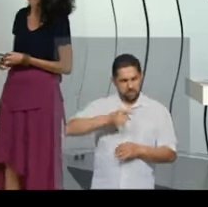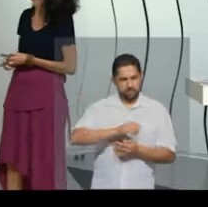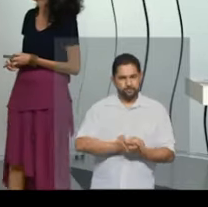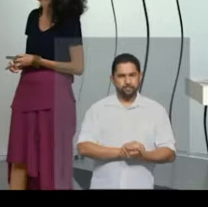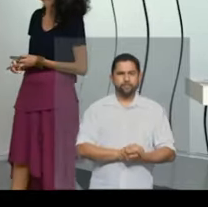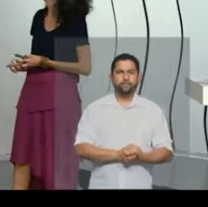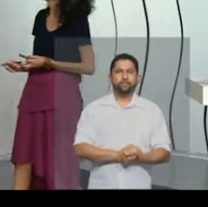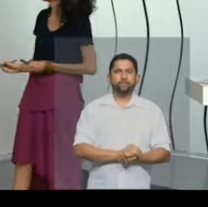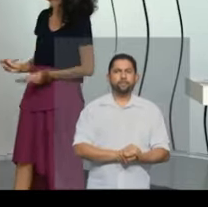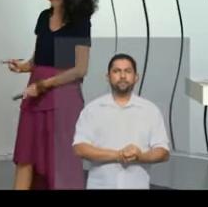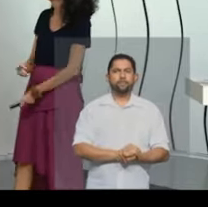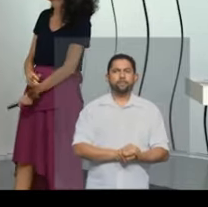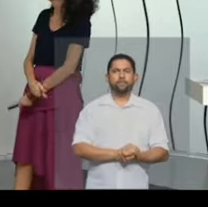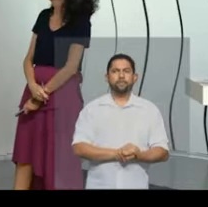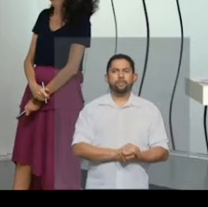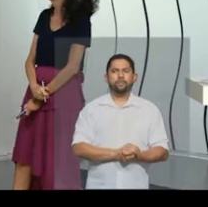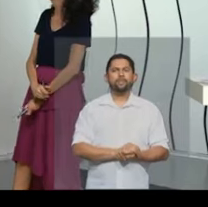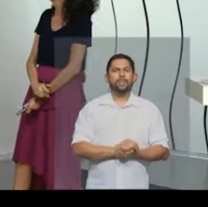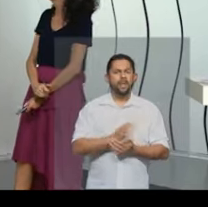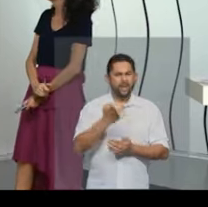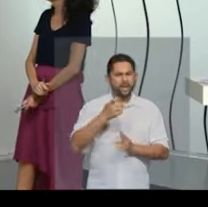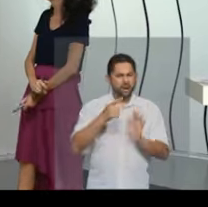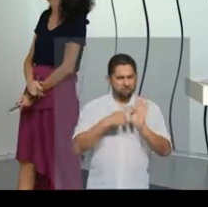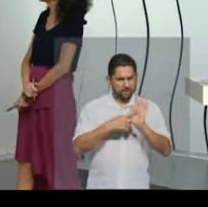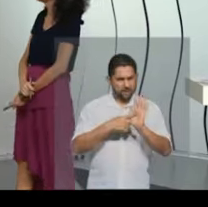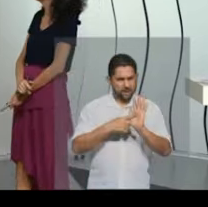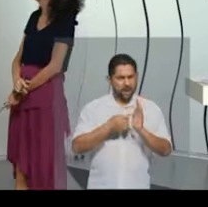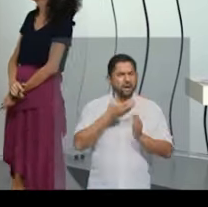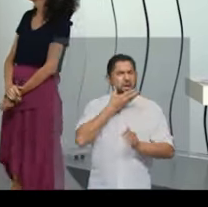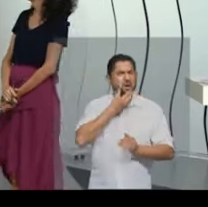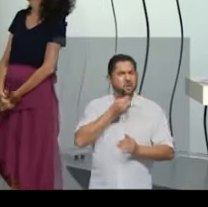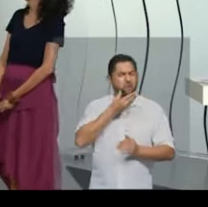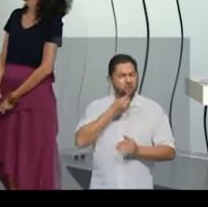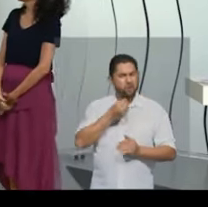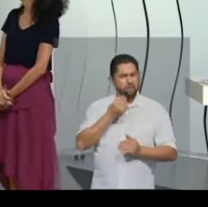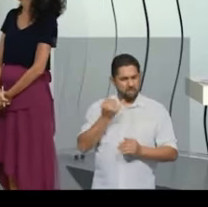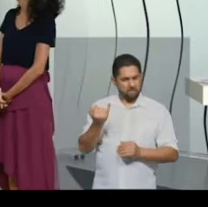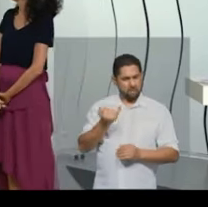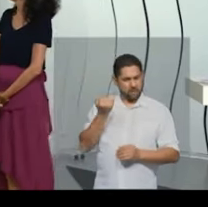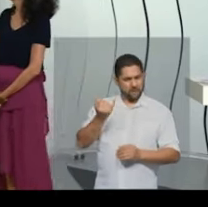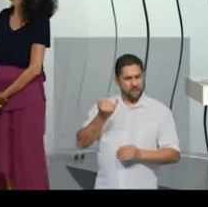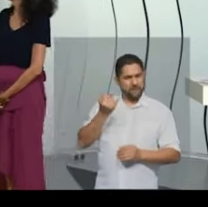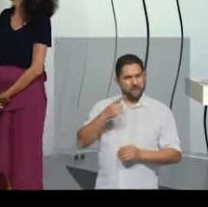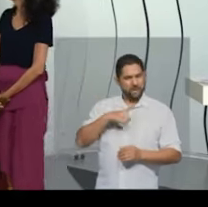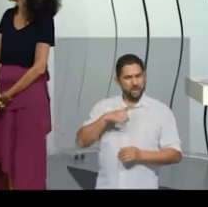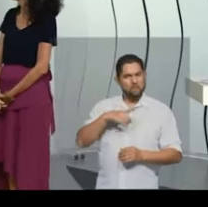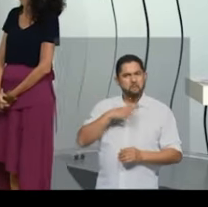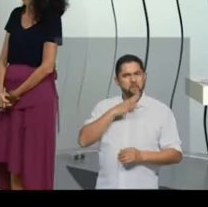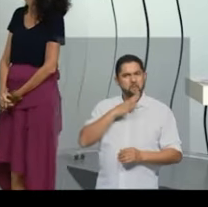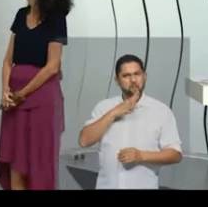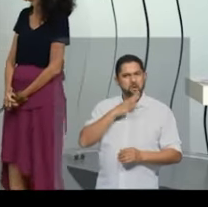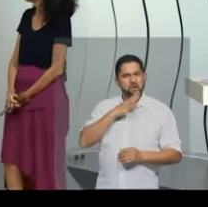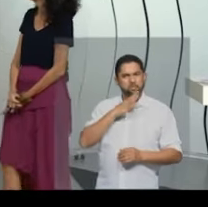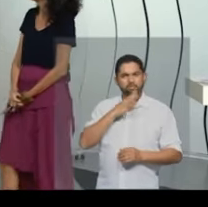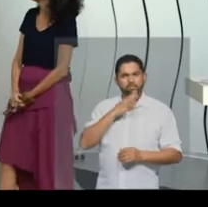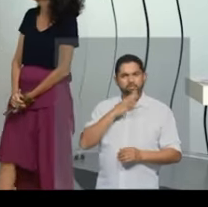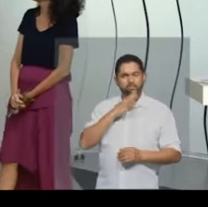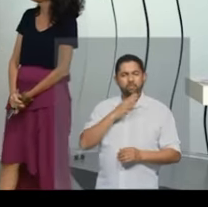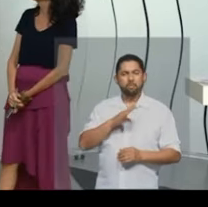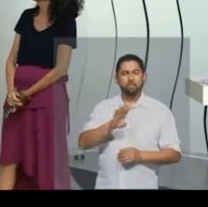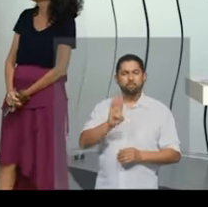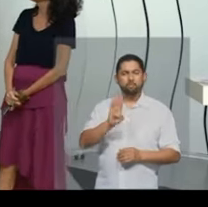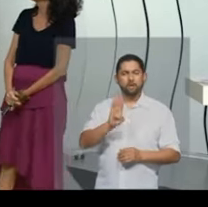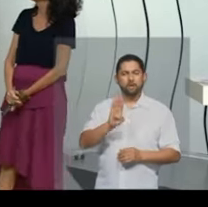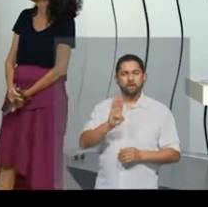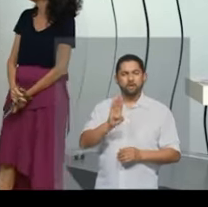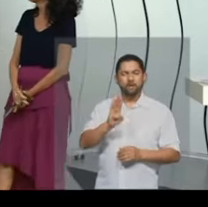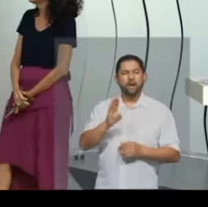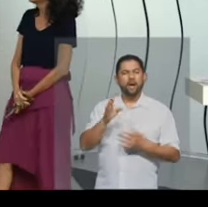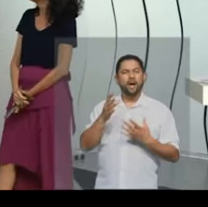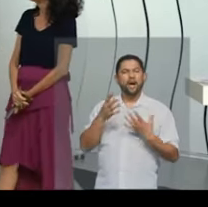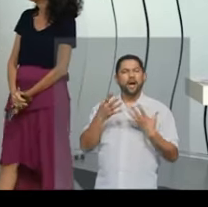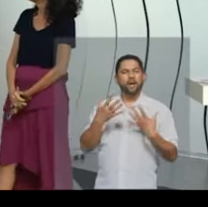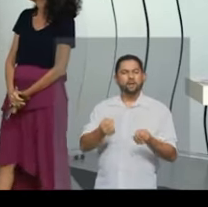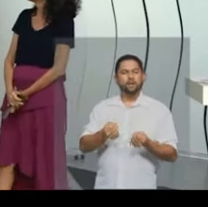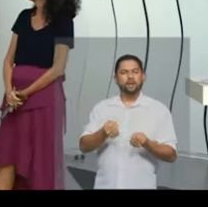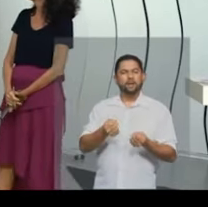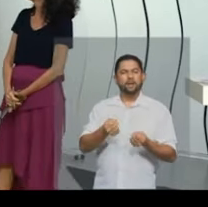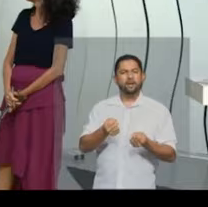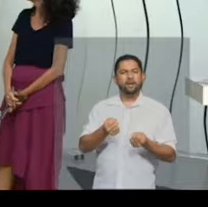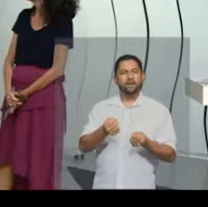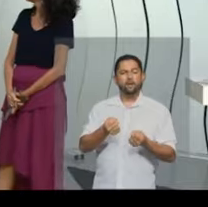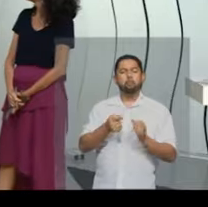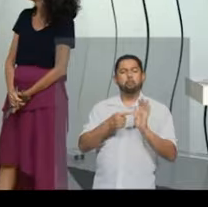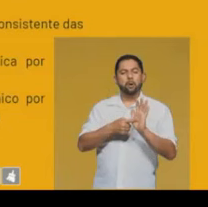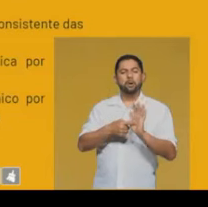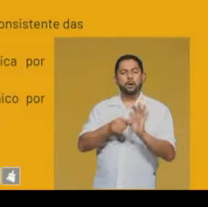Destacar a sabedoria inata do líder governamental, atender a necessidade familiar de obediência infantil,